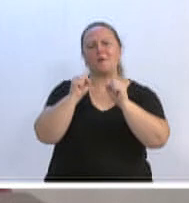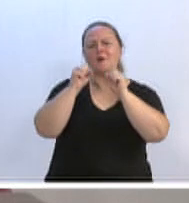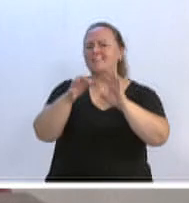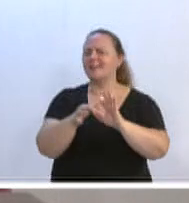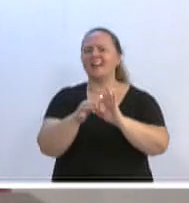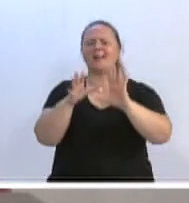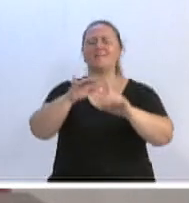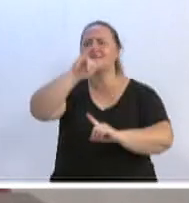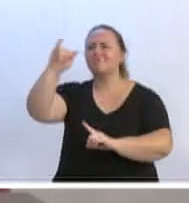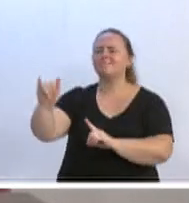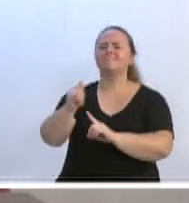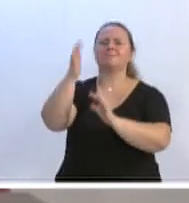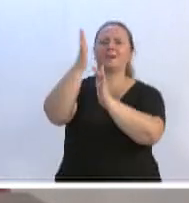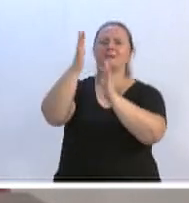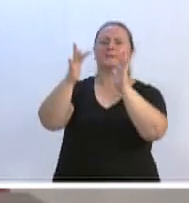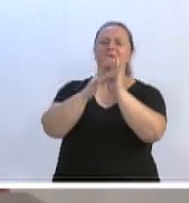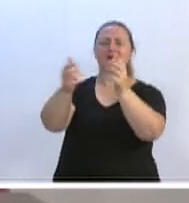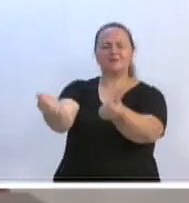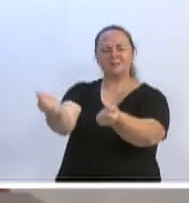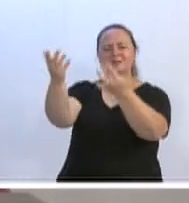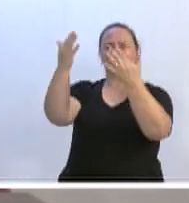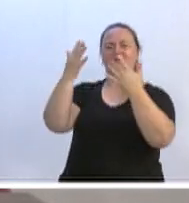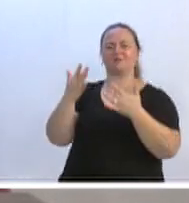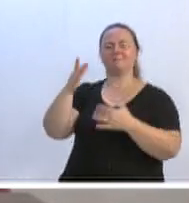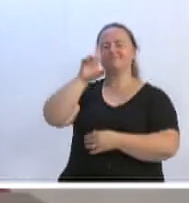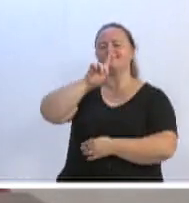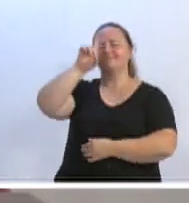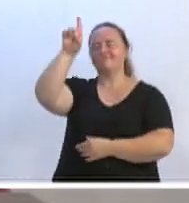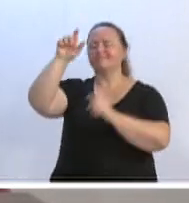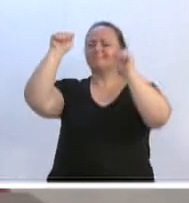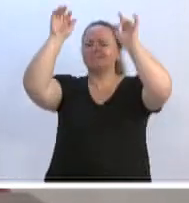vida. Que Deus nos abençoe.